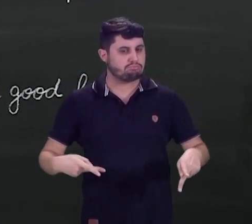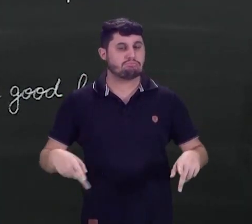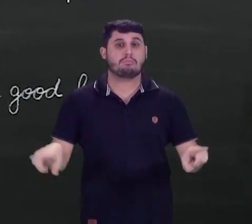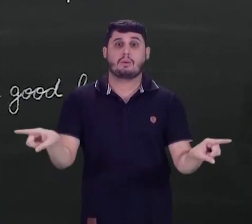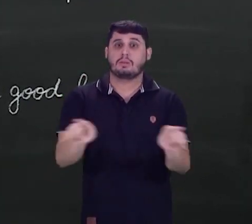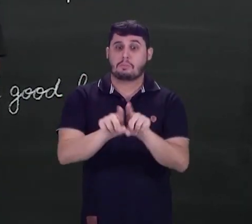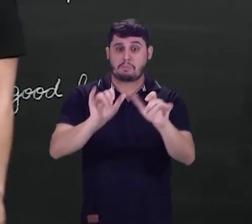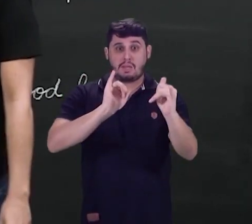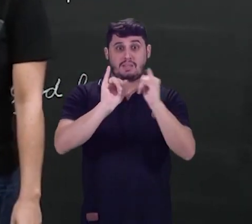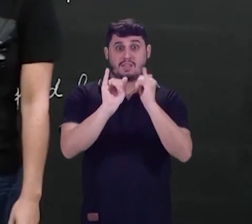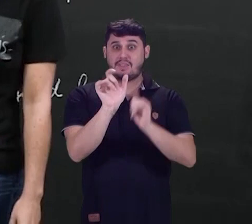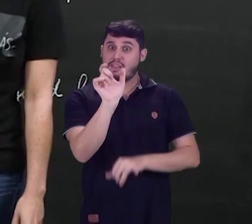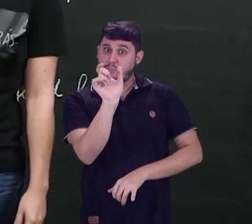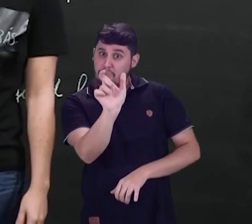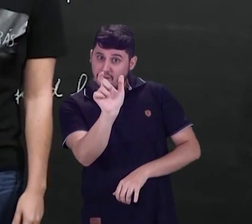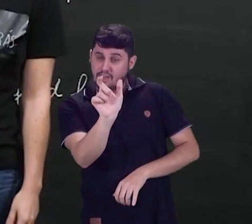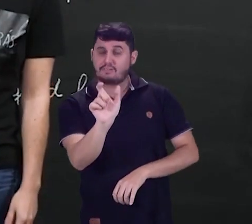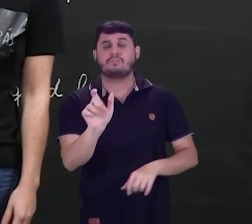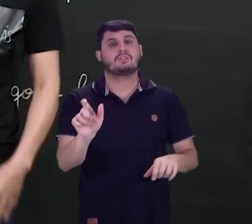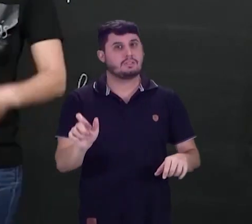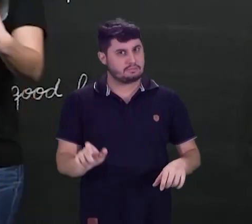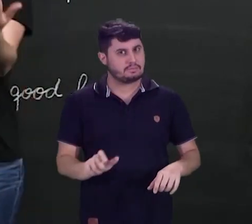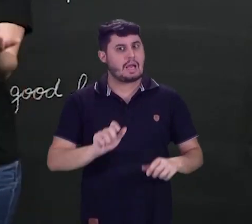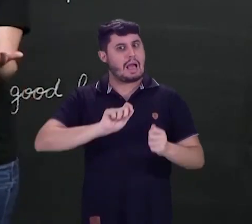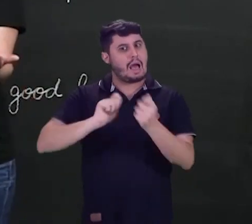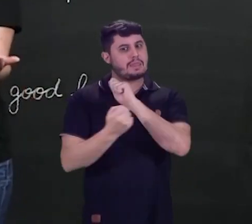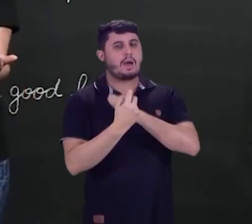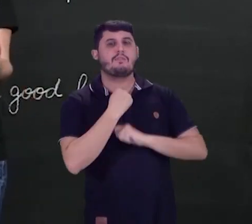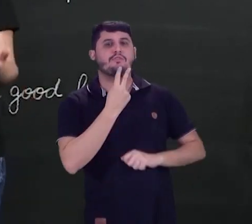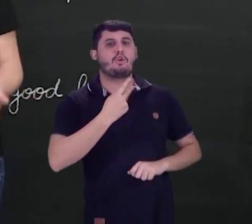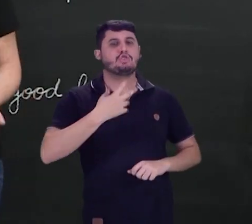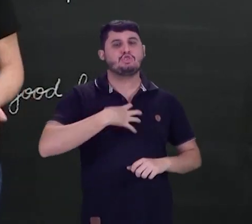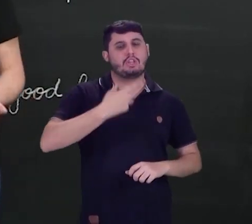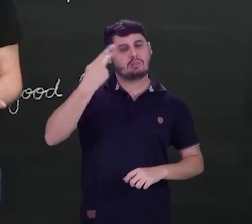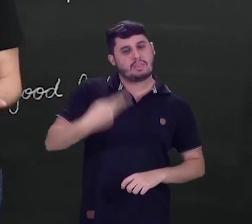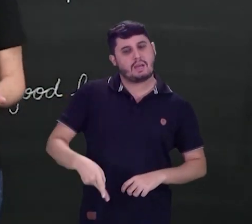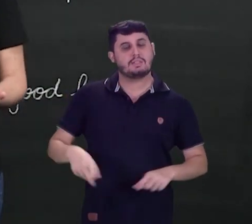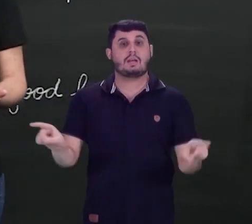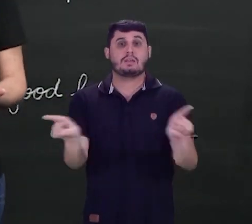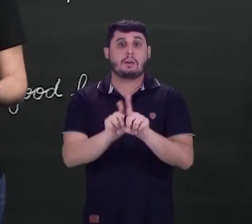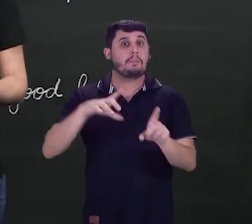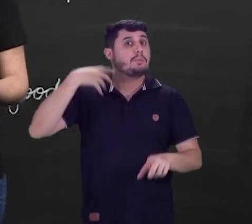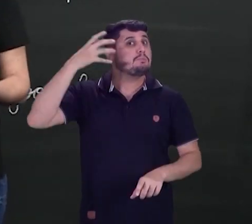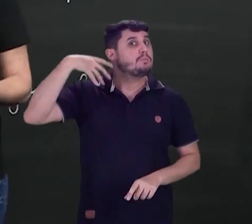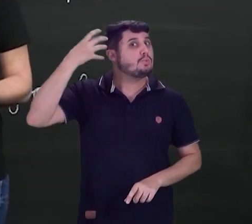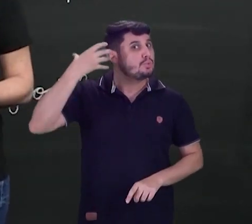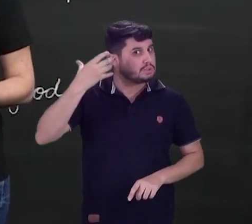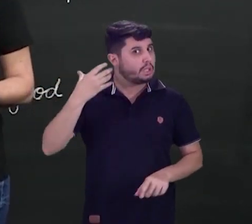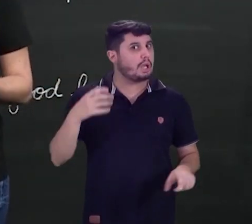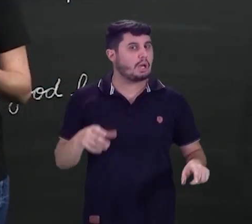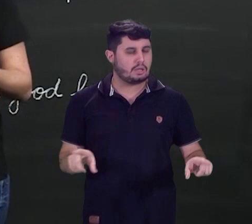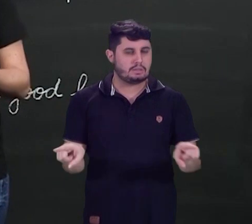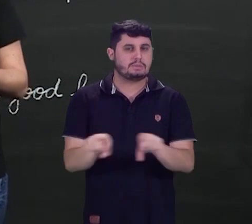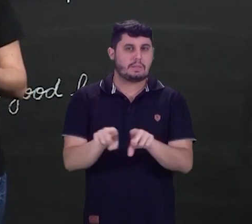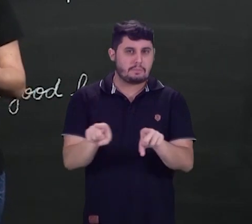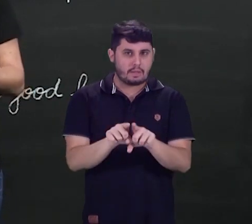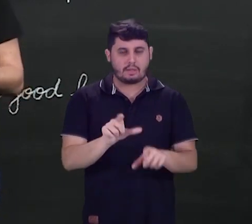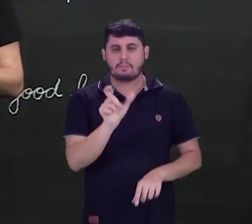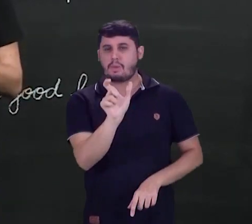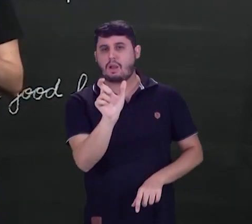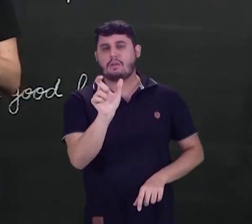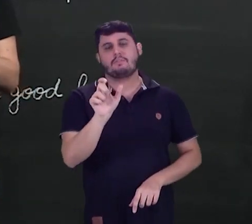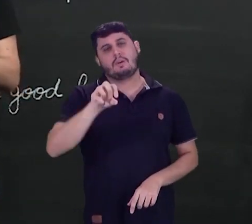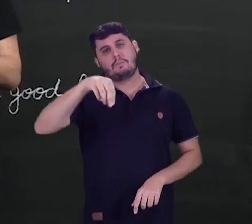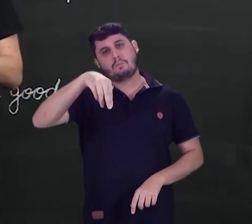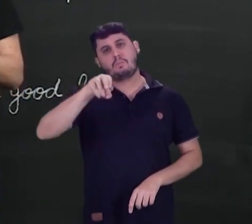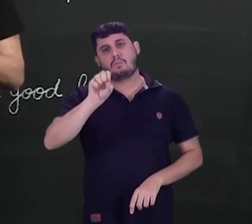internet. E também música. A própria palavra em inglês música, ela é music ou song.